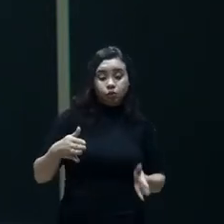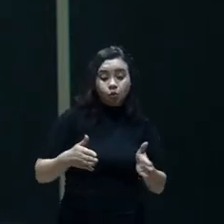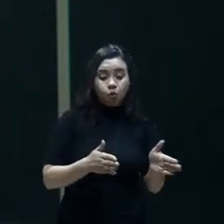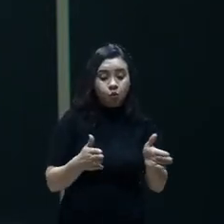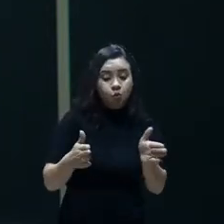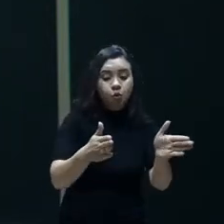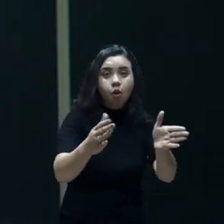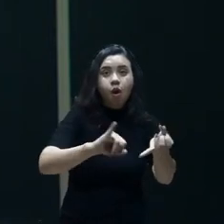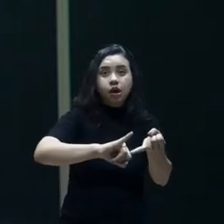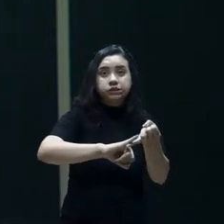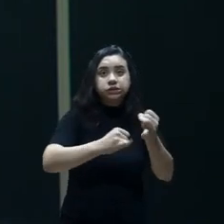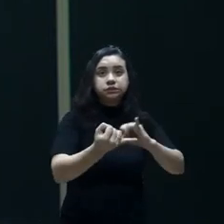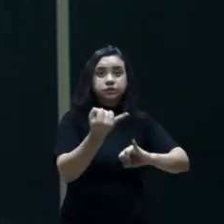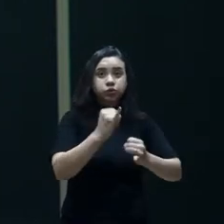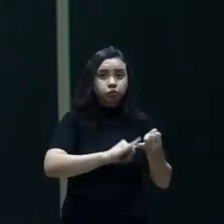esse é